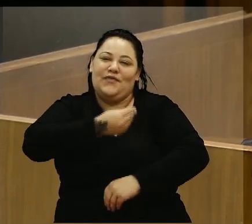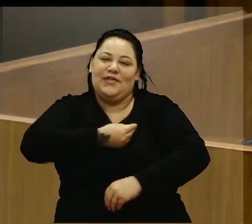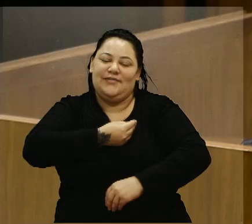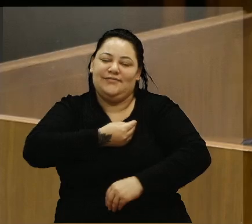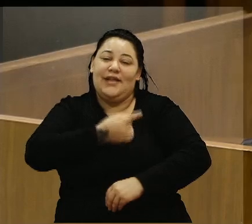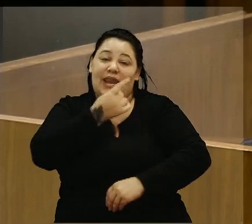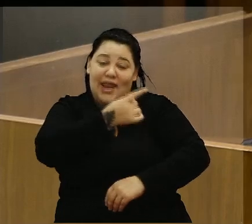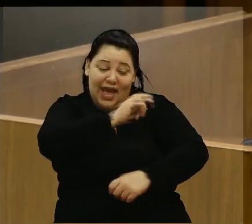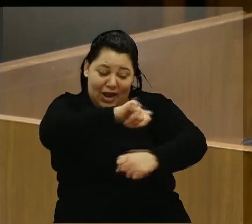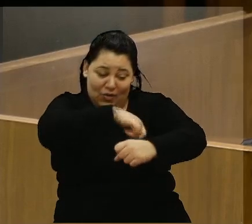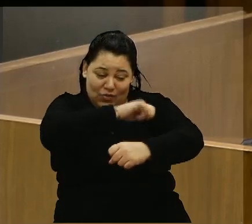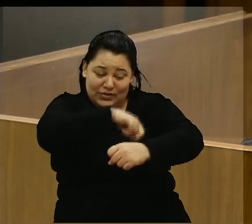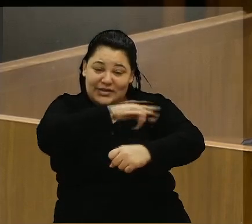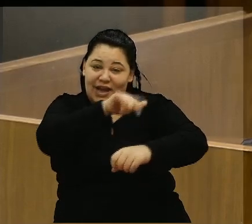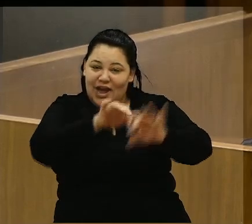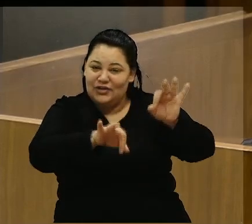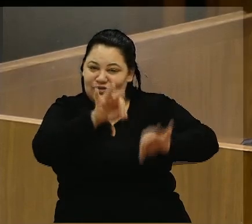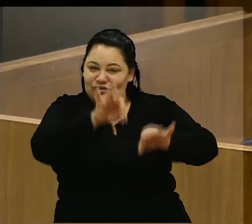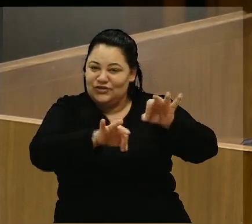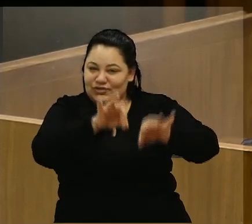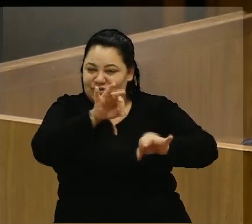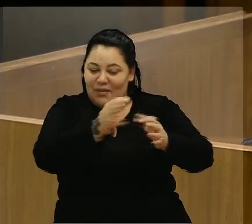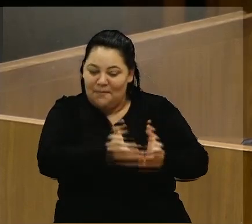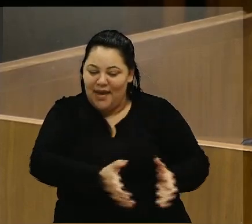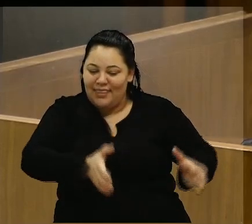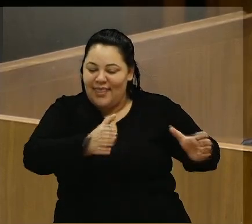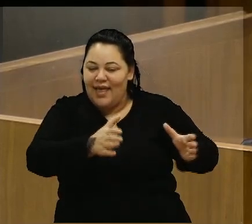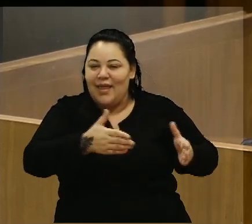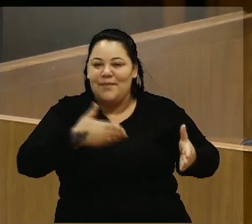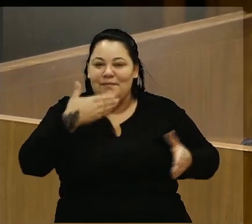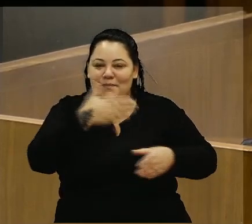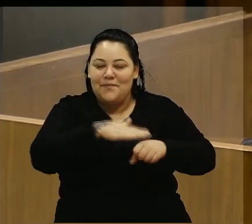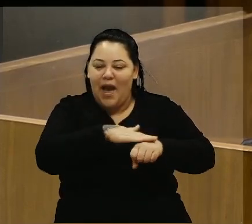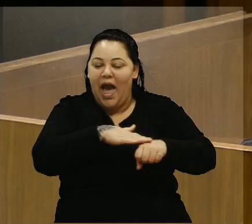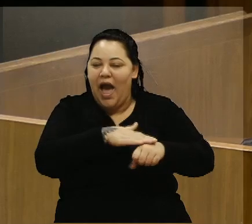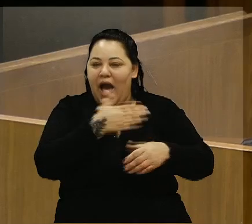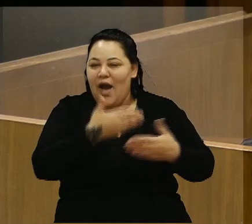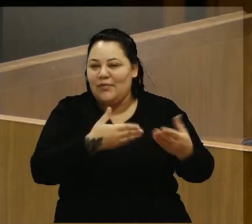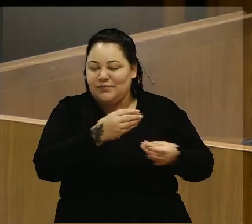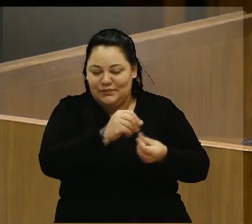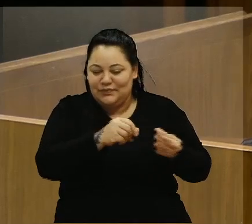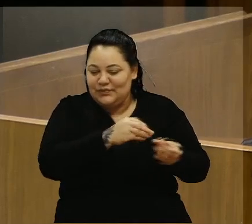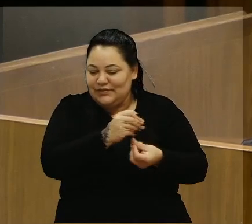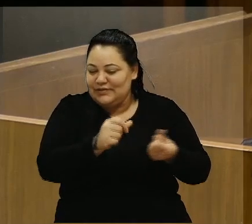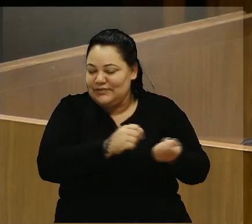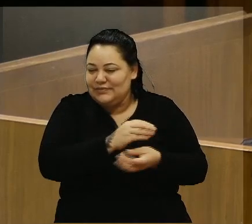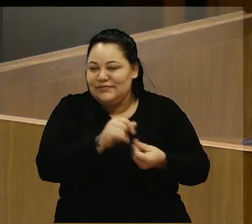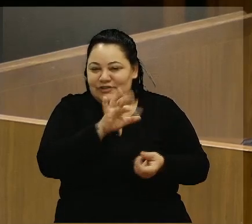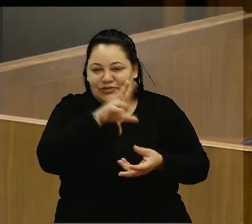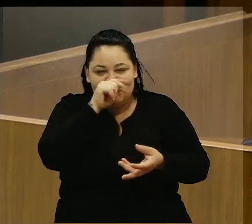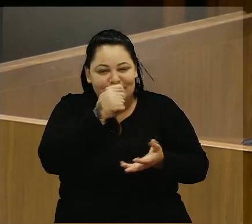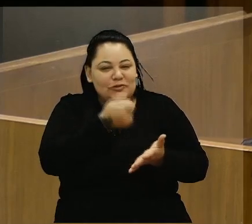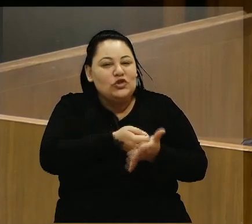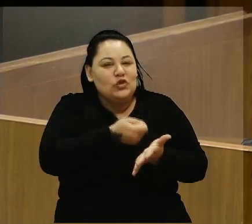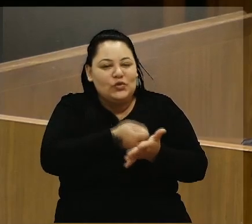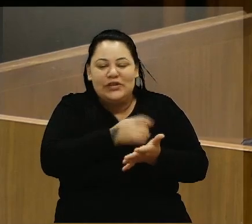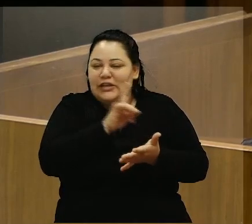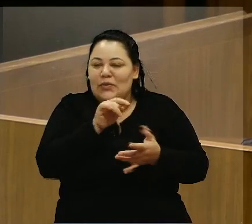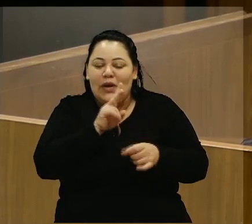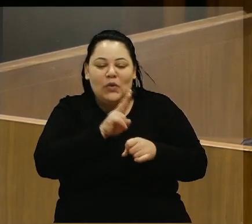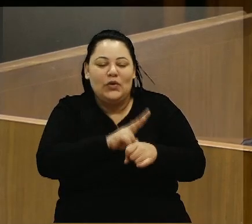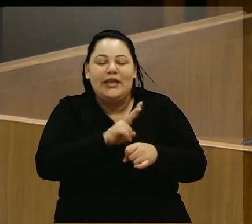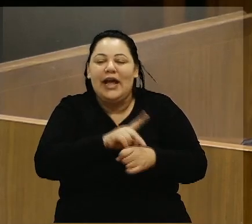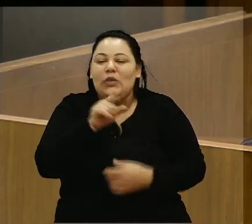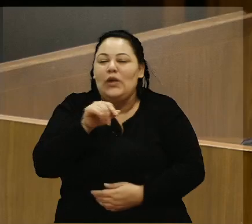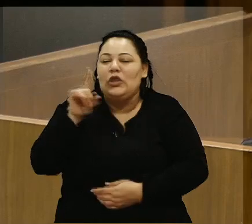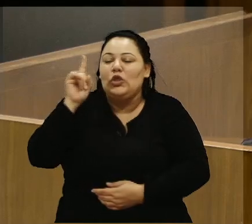é a justiça na panela de barro, com tempero e afeto e cheio de luta. Ali não é o cuidado, não é raro, é